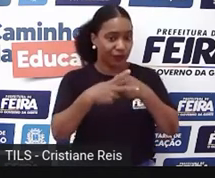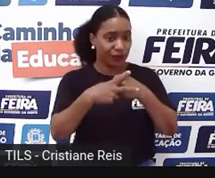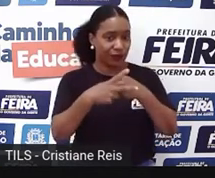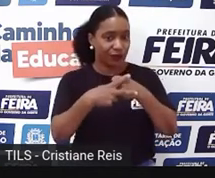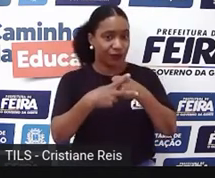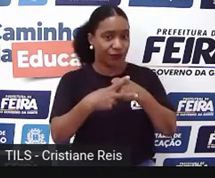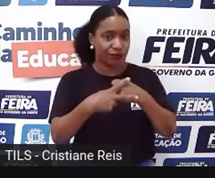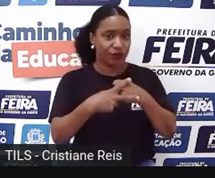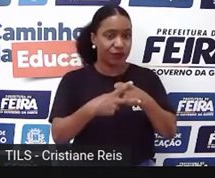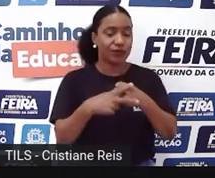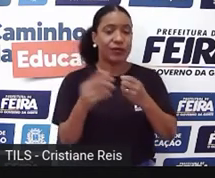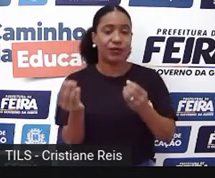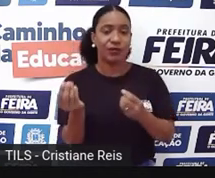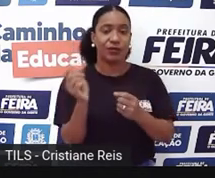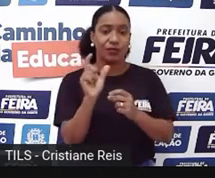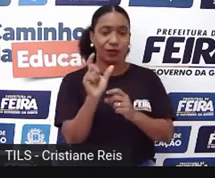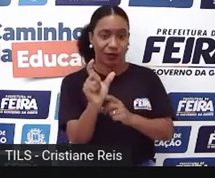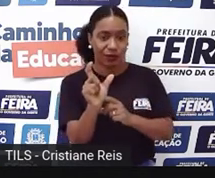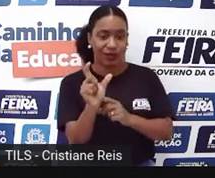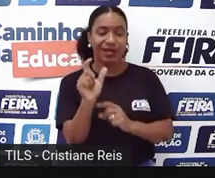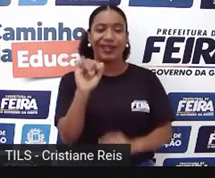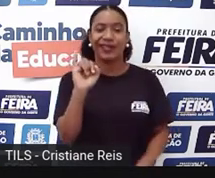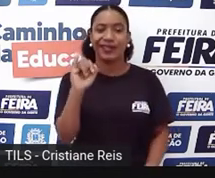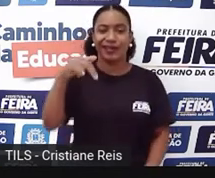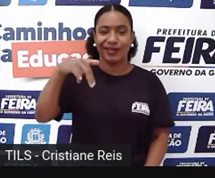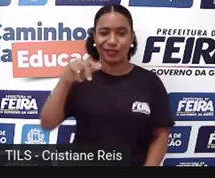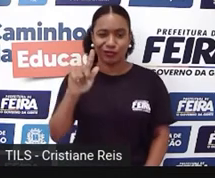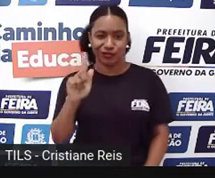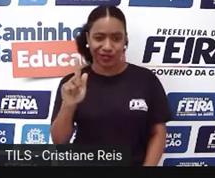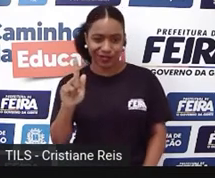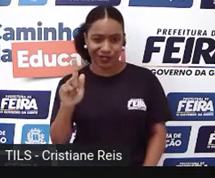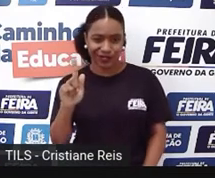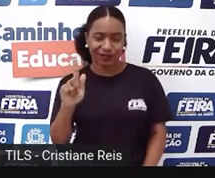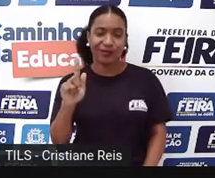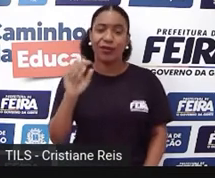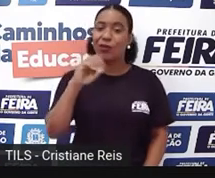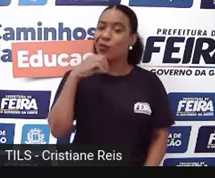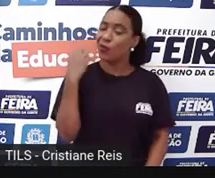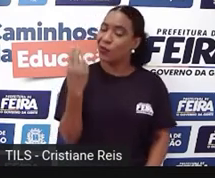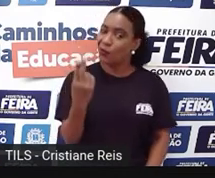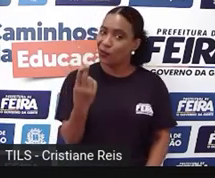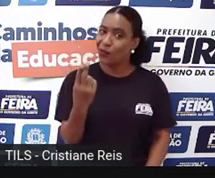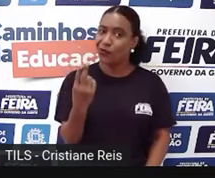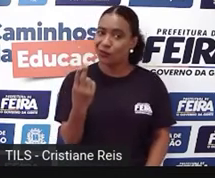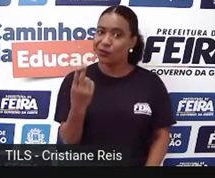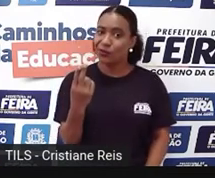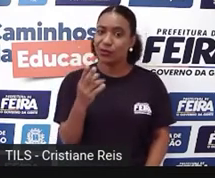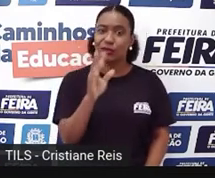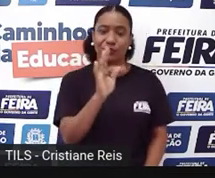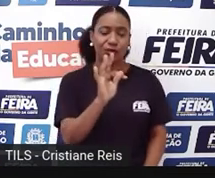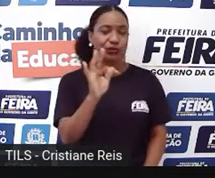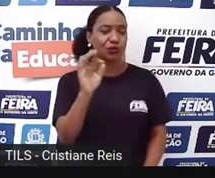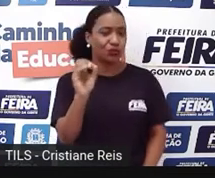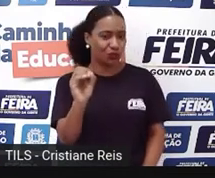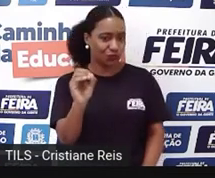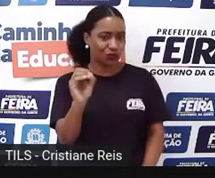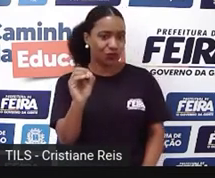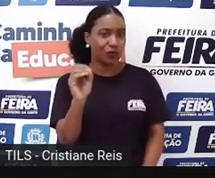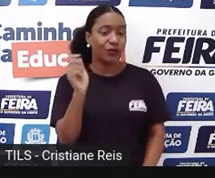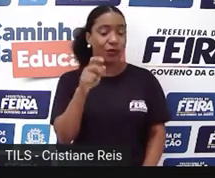ação, colocando o ing no final, dancing, ou deixando-o na forma infinitiva